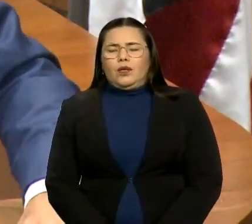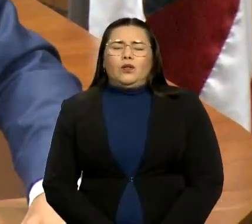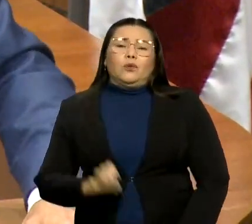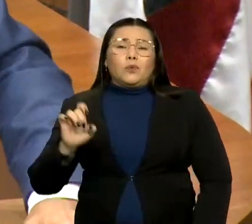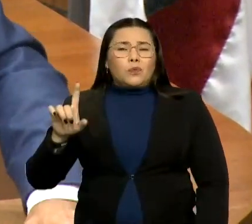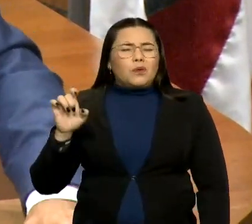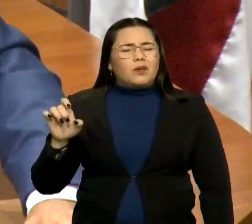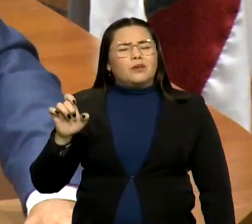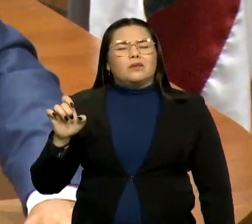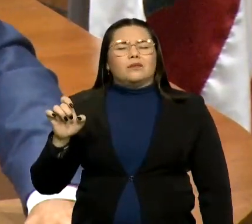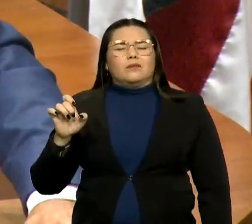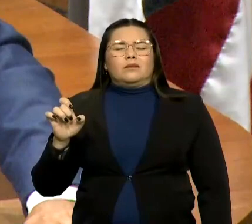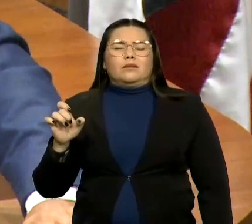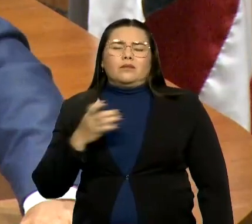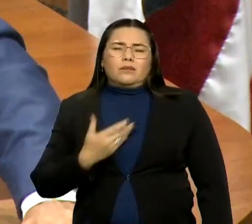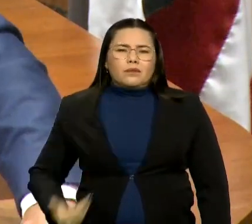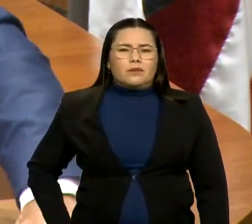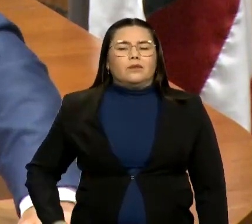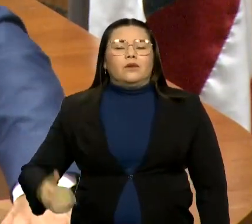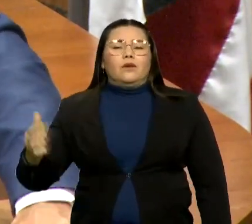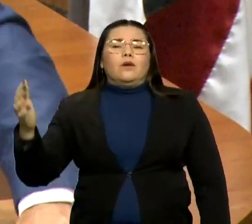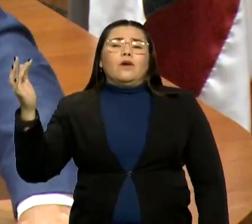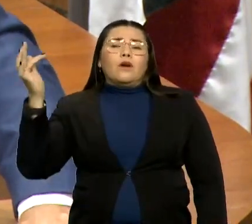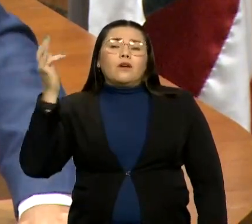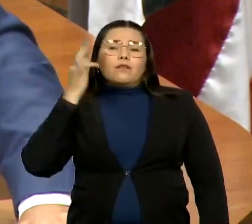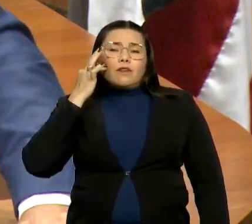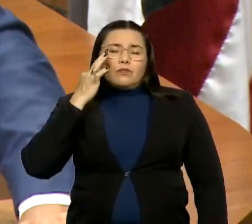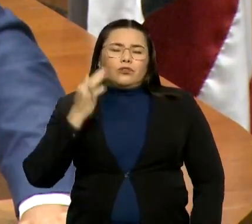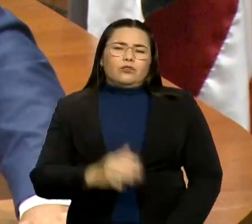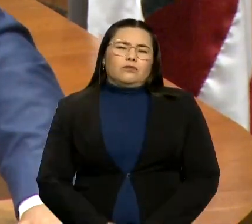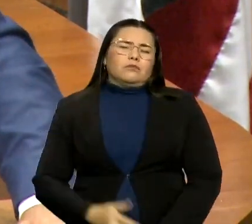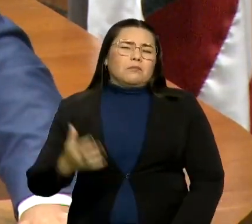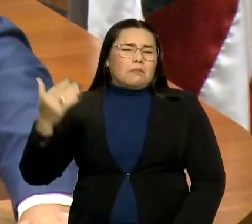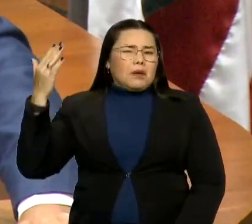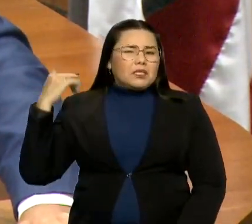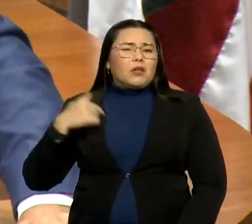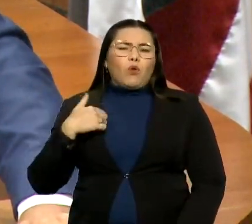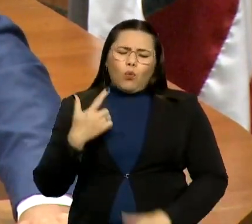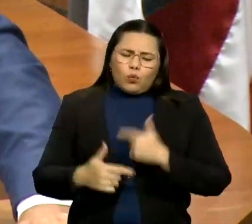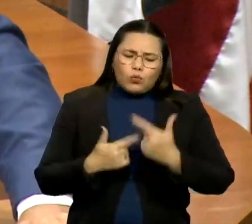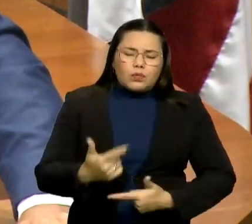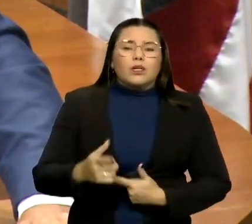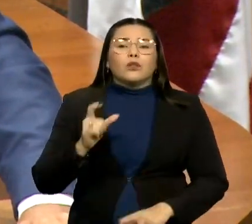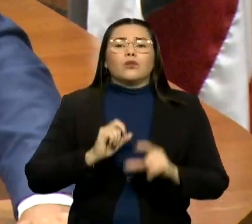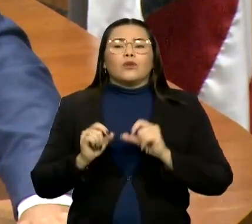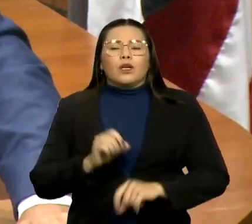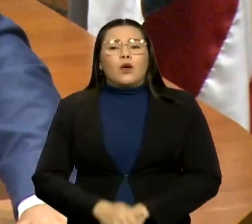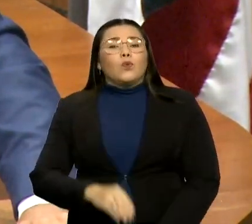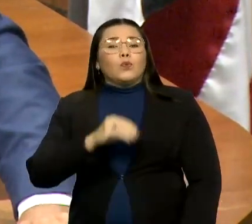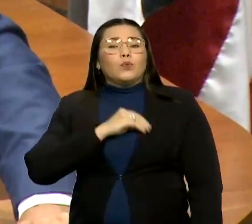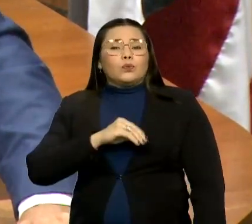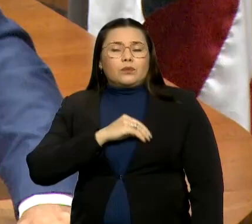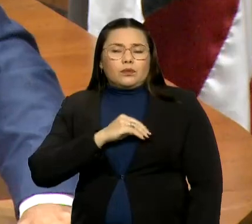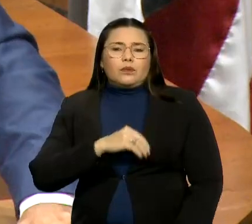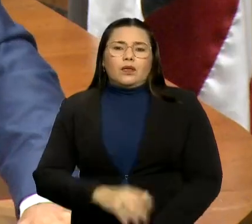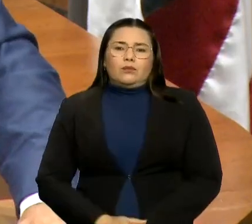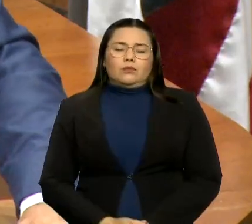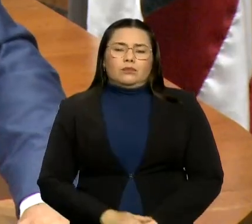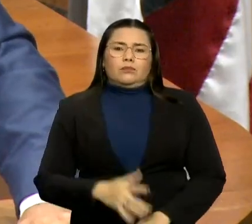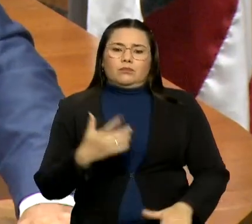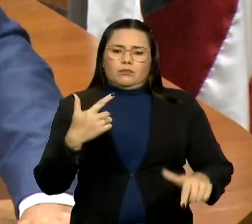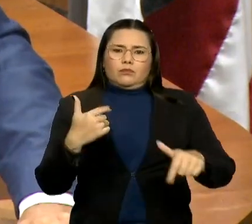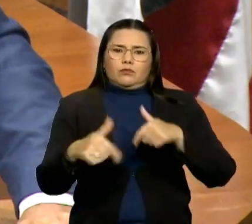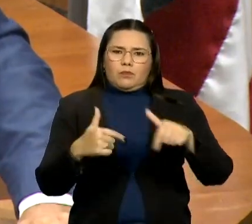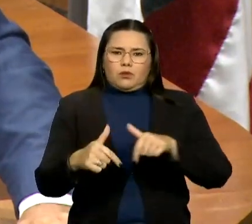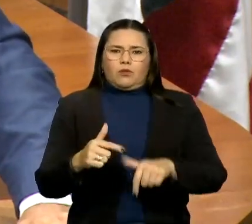Dino, longo tempo sem ajuste salarial, de várias categorias, e a nossa luta permanente de defesa dos professores, que